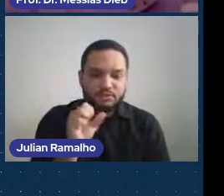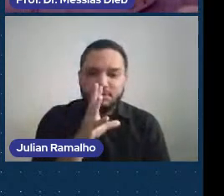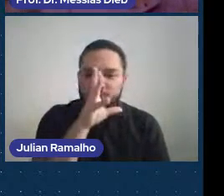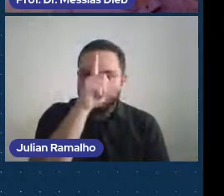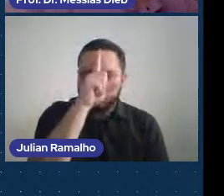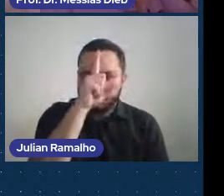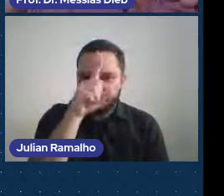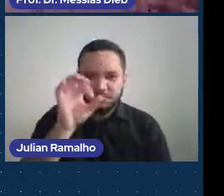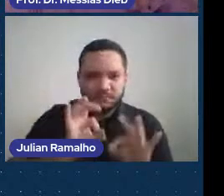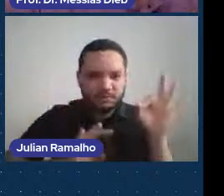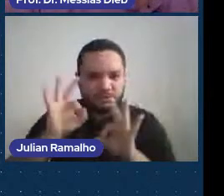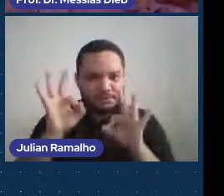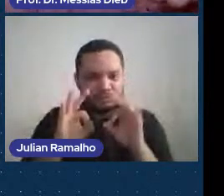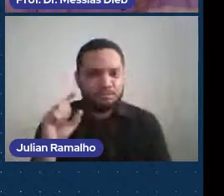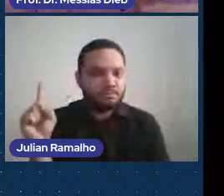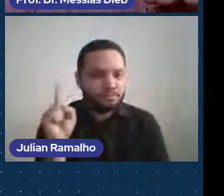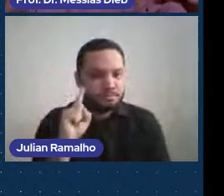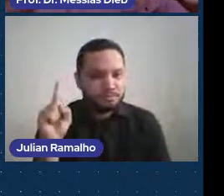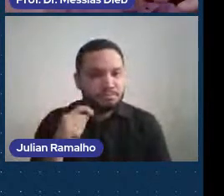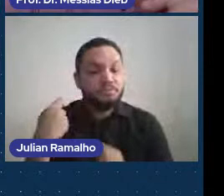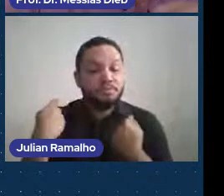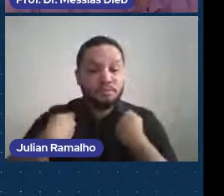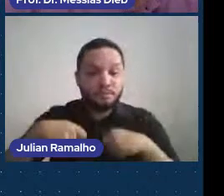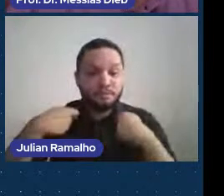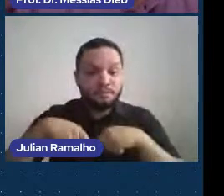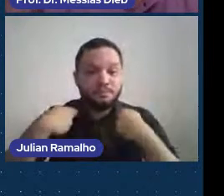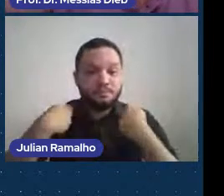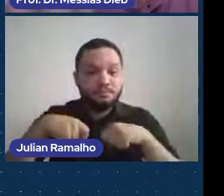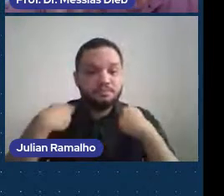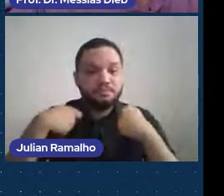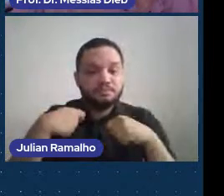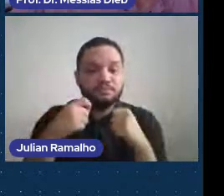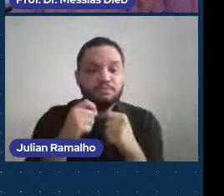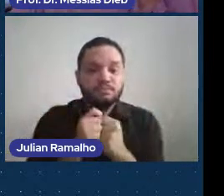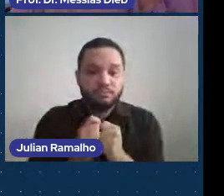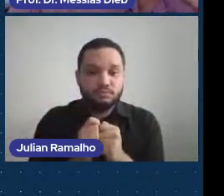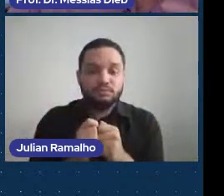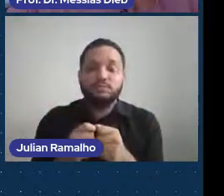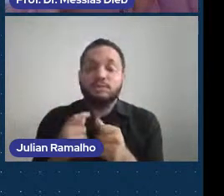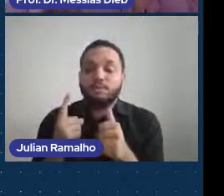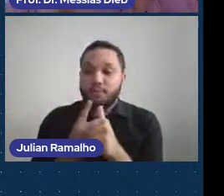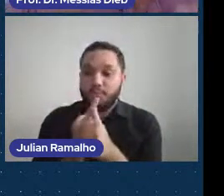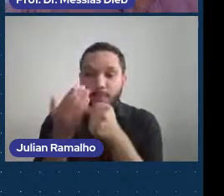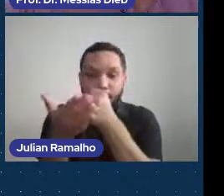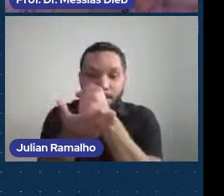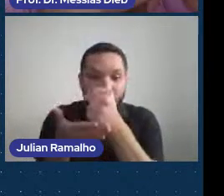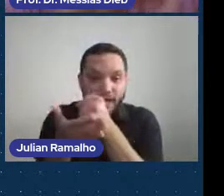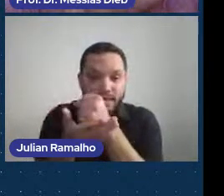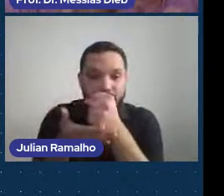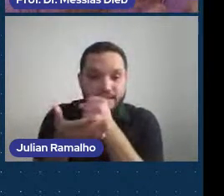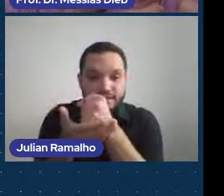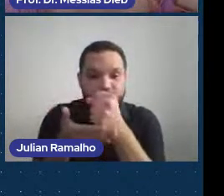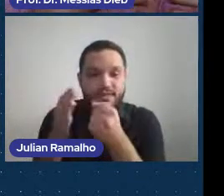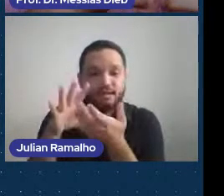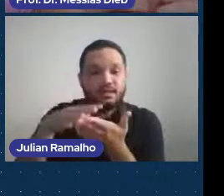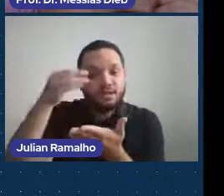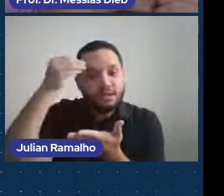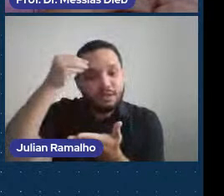Não. É importante que ela seja feita dessa maneira embasada teoricamente, porque isso mostra,